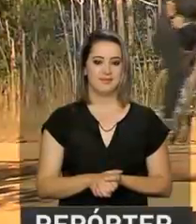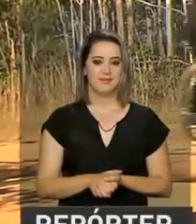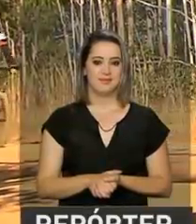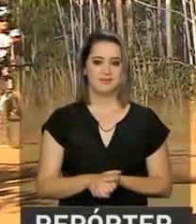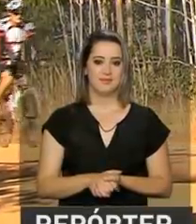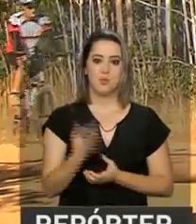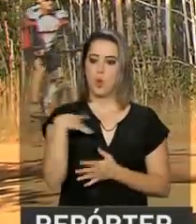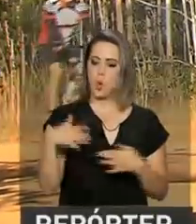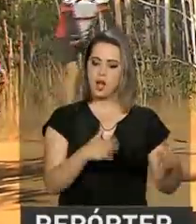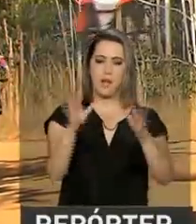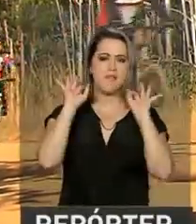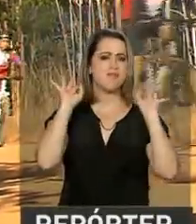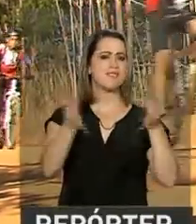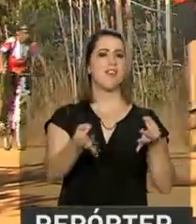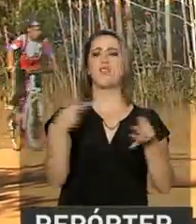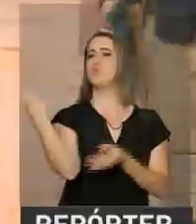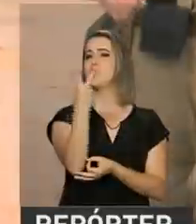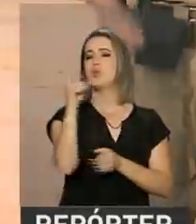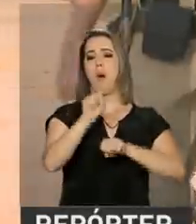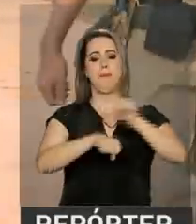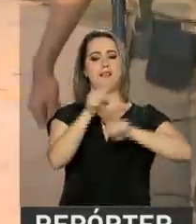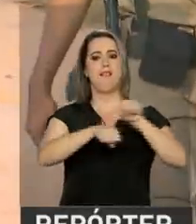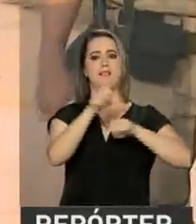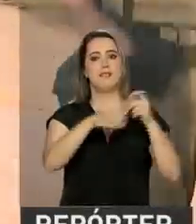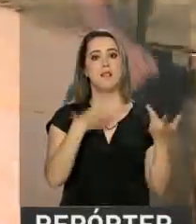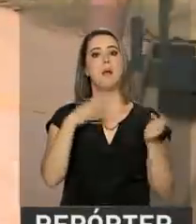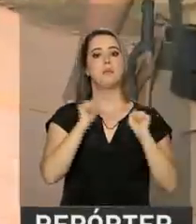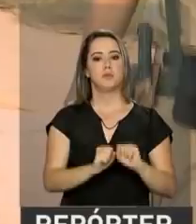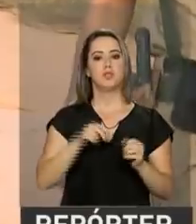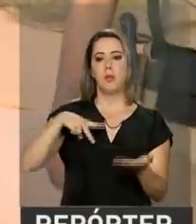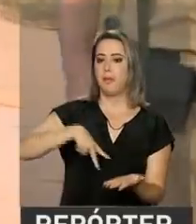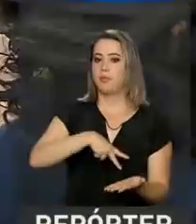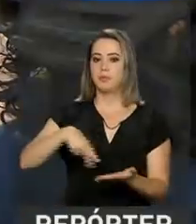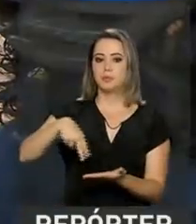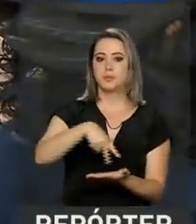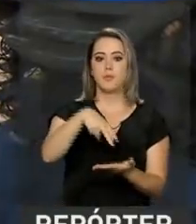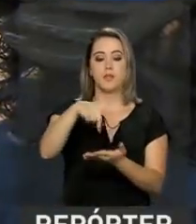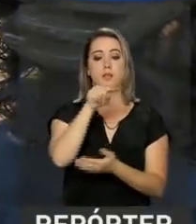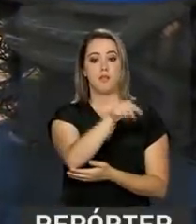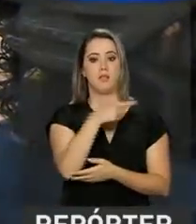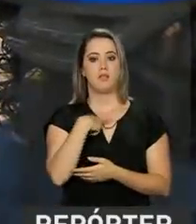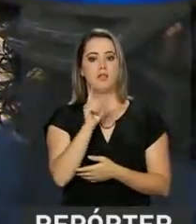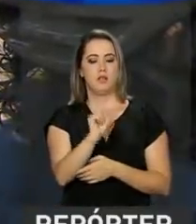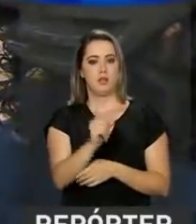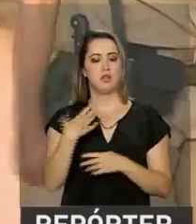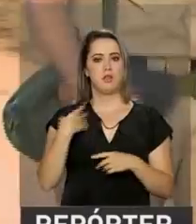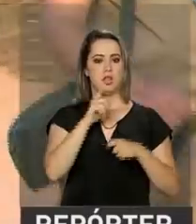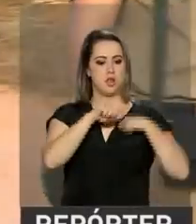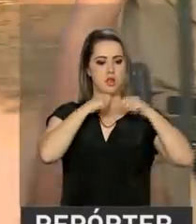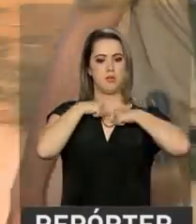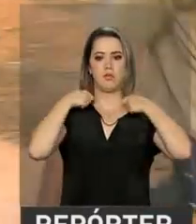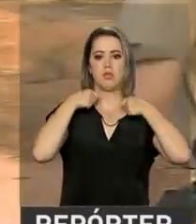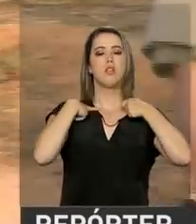O caminho é ideal para fazer sobre duas rodas, mas também é possível percorrer o trajeto a pé. Paulo é escoteiro tradicional e